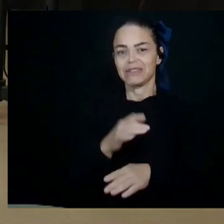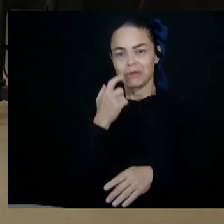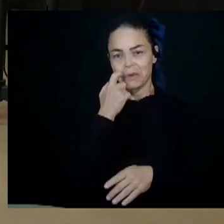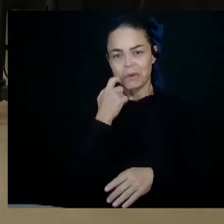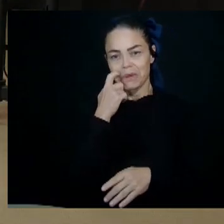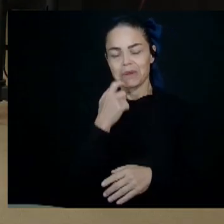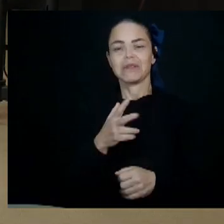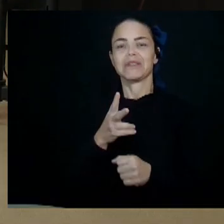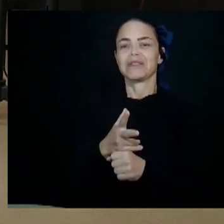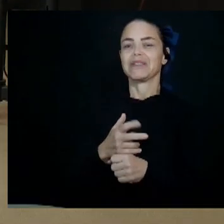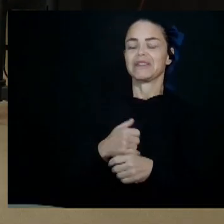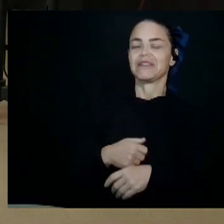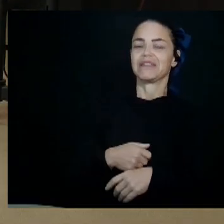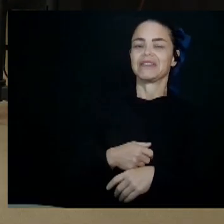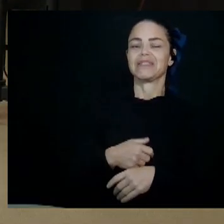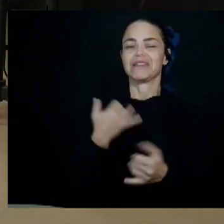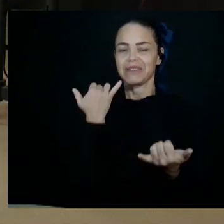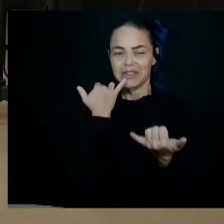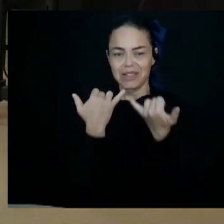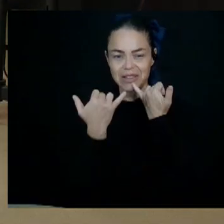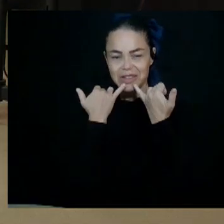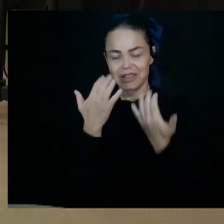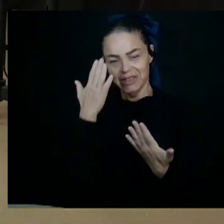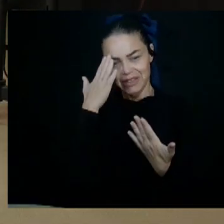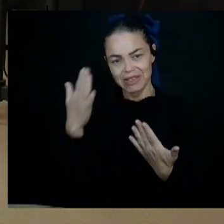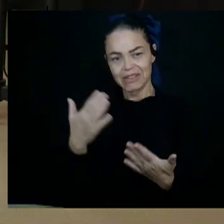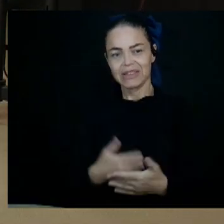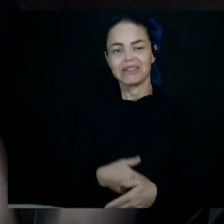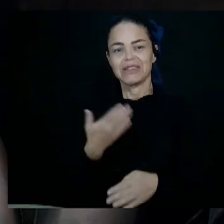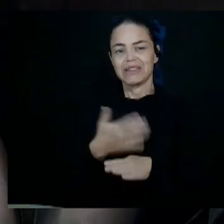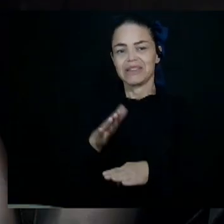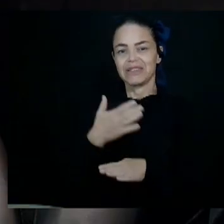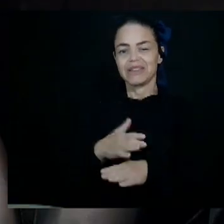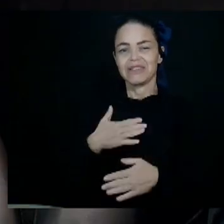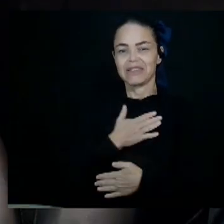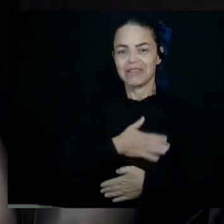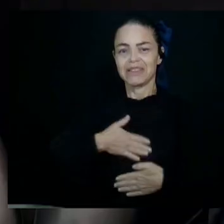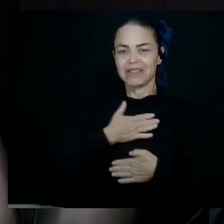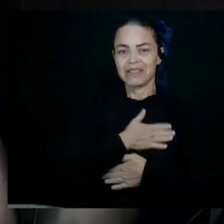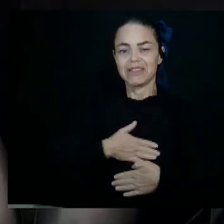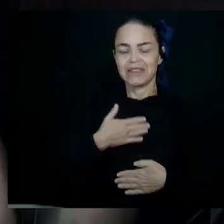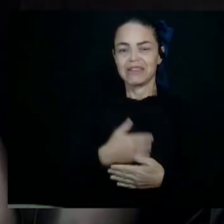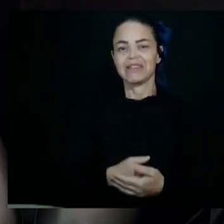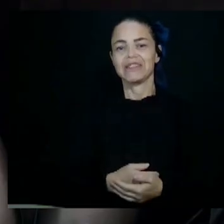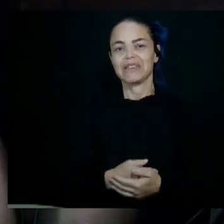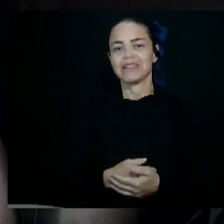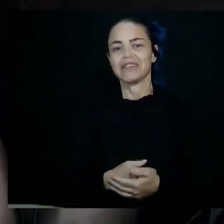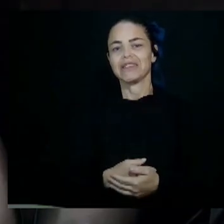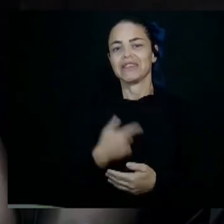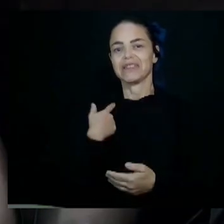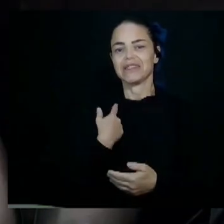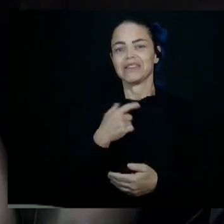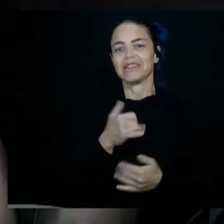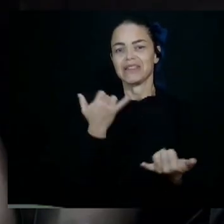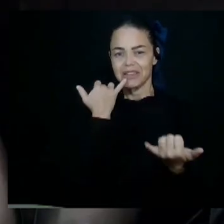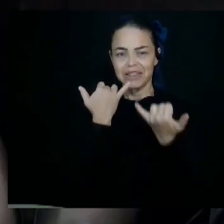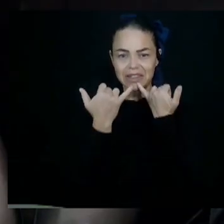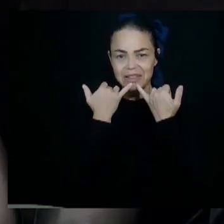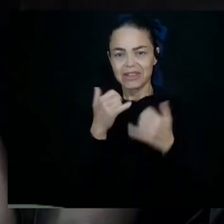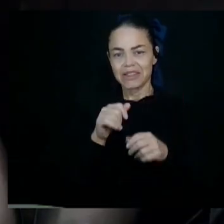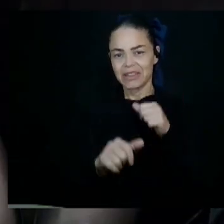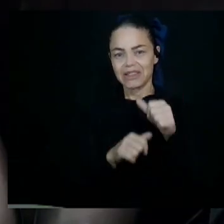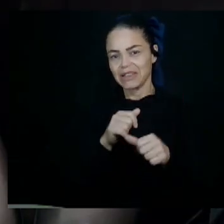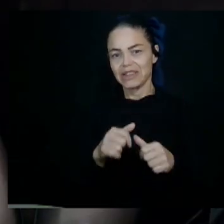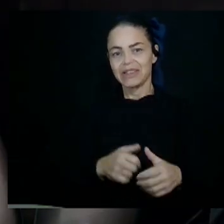num programa tão informativo. Gratidão pela sua participação. Obrigada. Foi um prazer estar aqui. E você mencionou que informação transforma. Eu